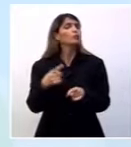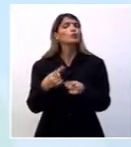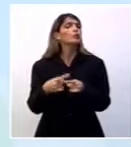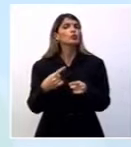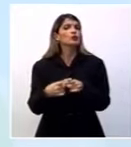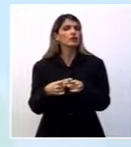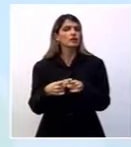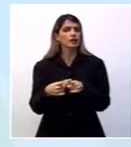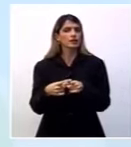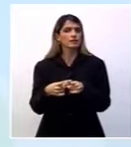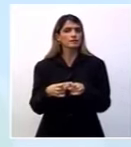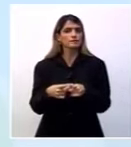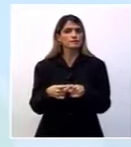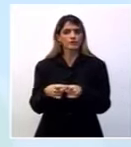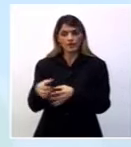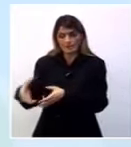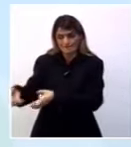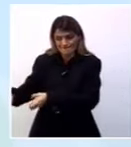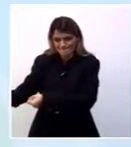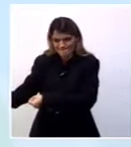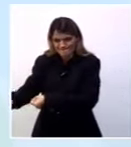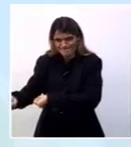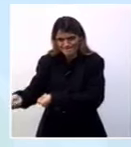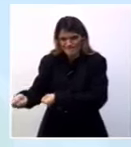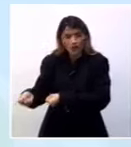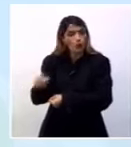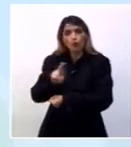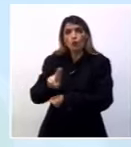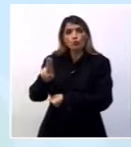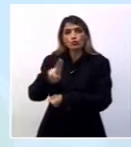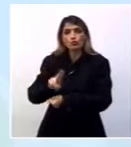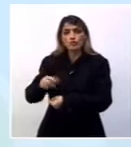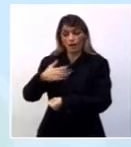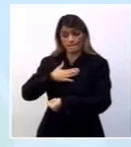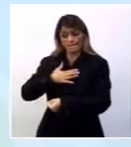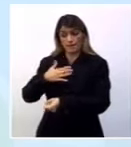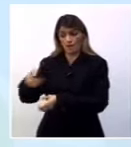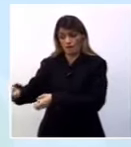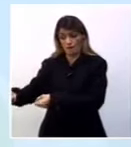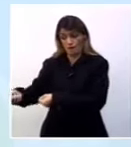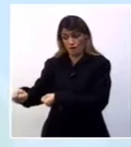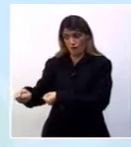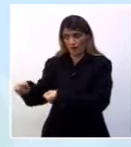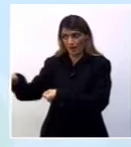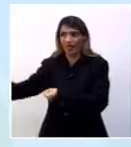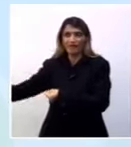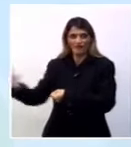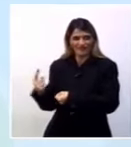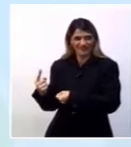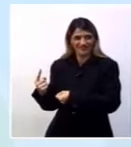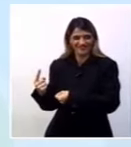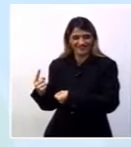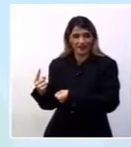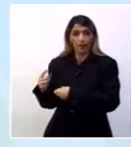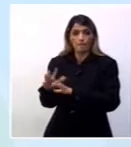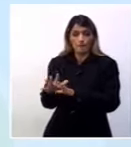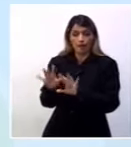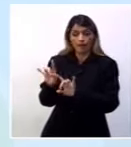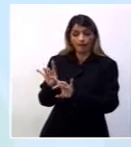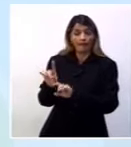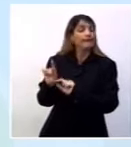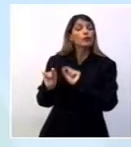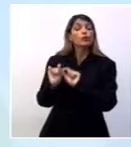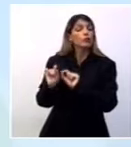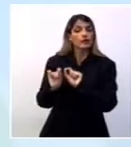vai pegar na hora de fazer, puxar o cabo de força, você vai usar a sua força para deslocar o seu colega. A técnica, você vai